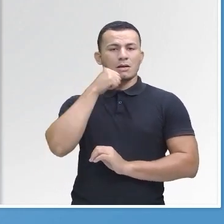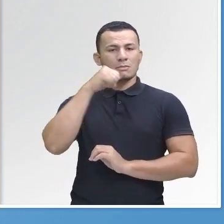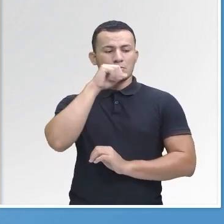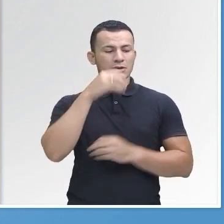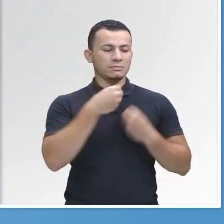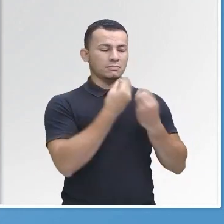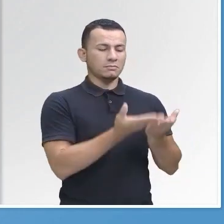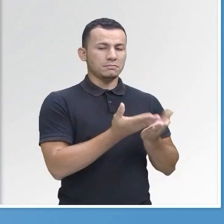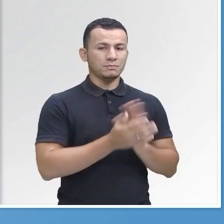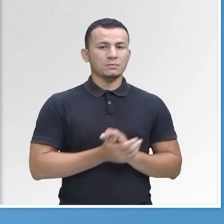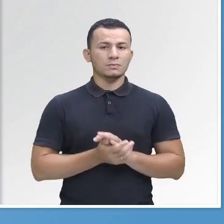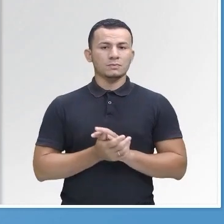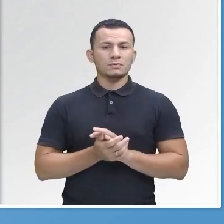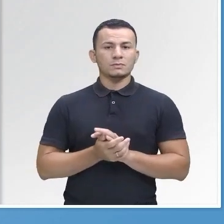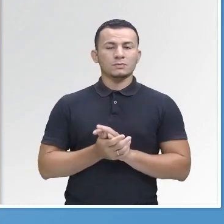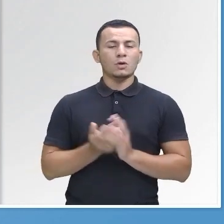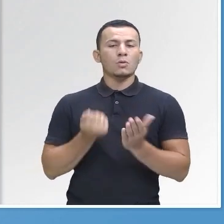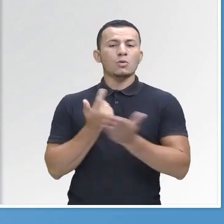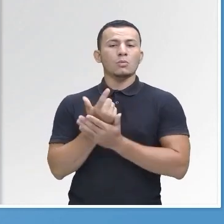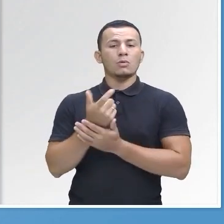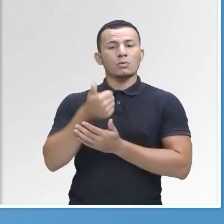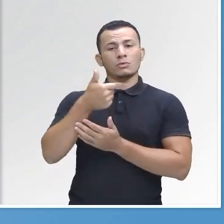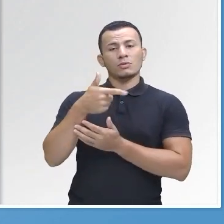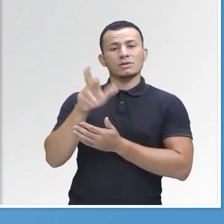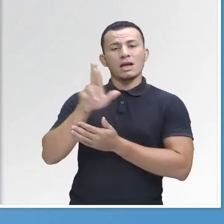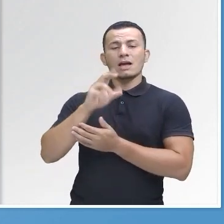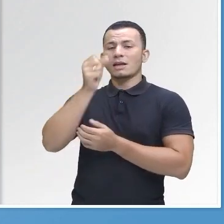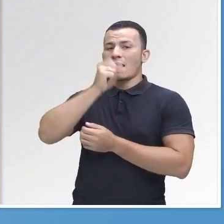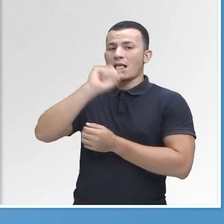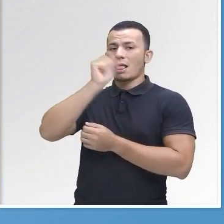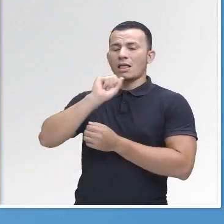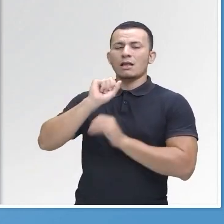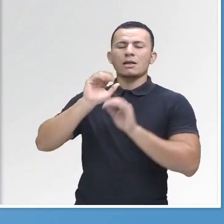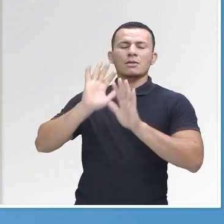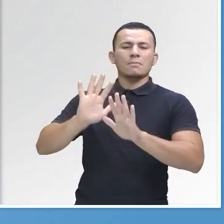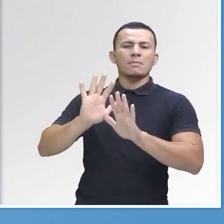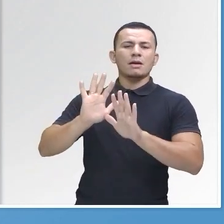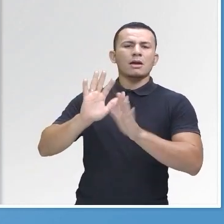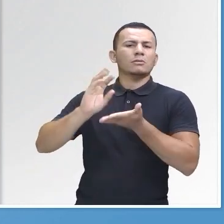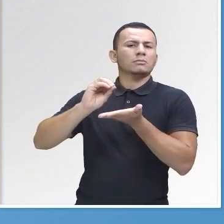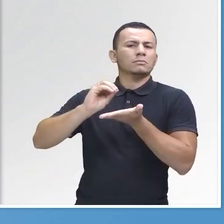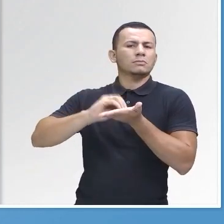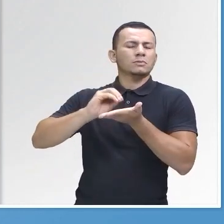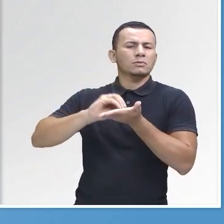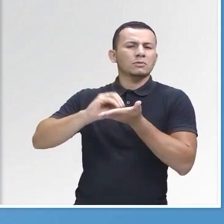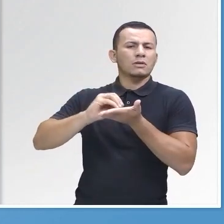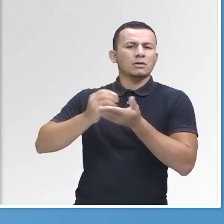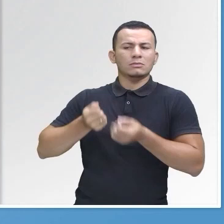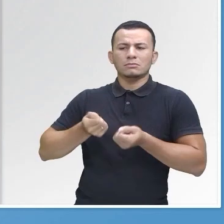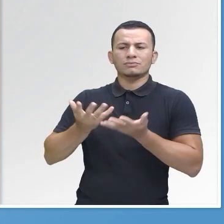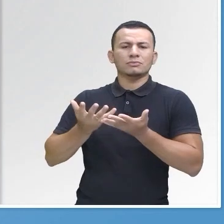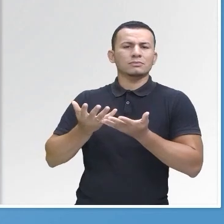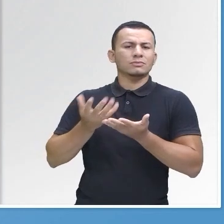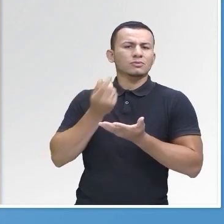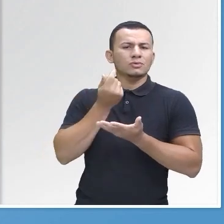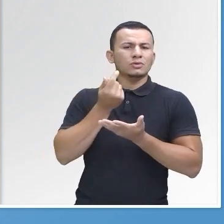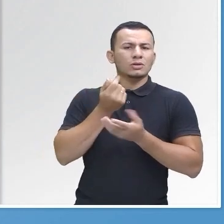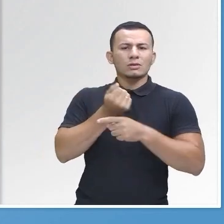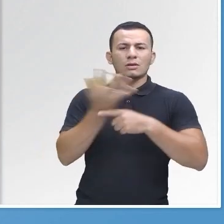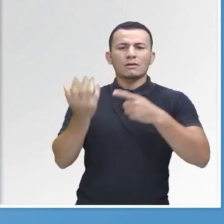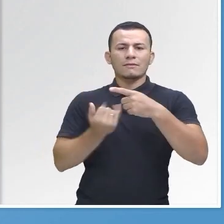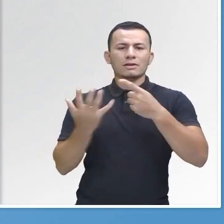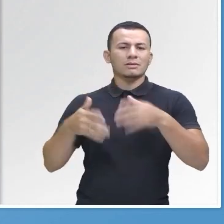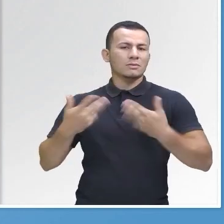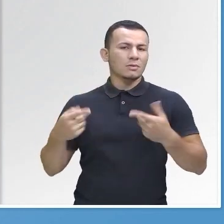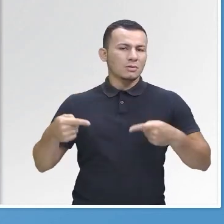Gastou 12 com sorvete. Qual fração representa a parte do dinheiro que gastou com sorvete? Letra A,